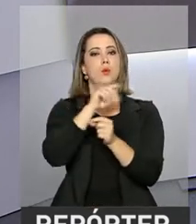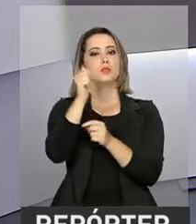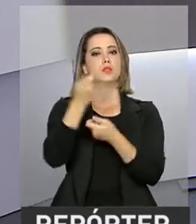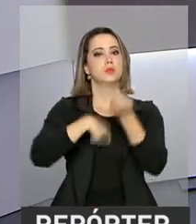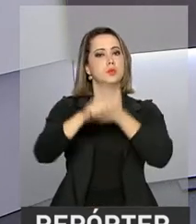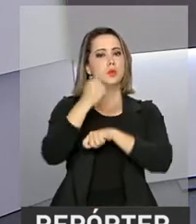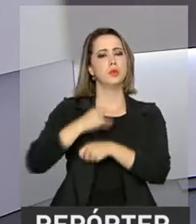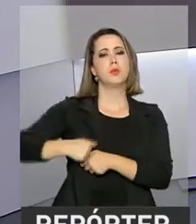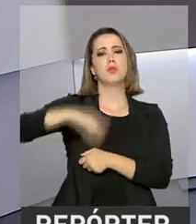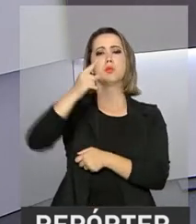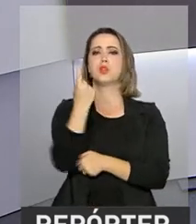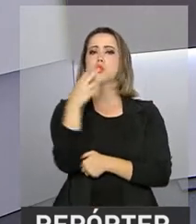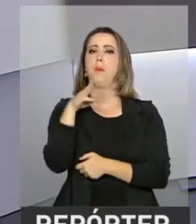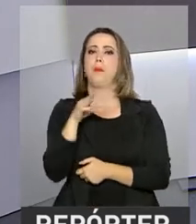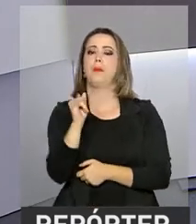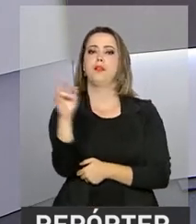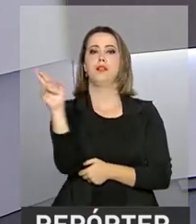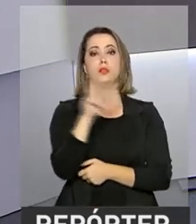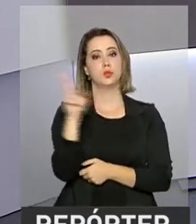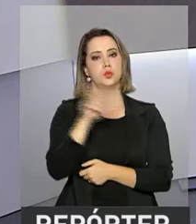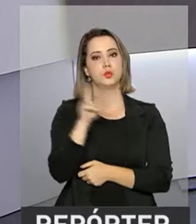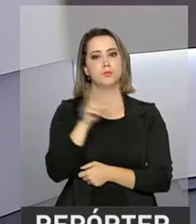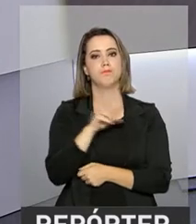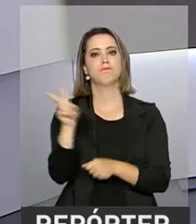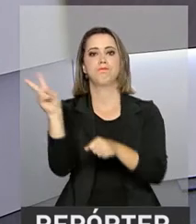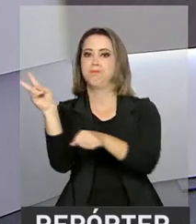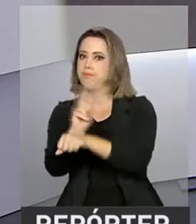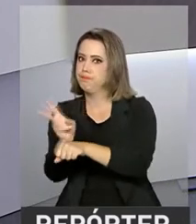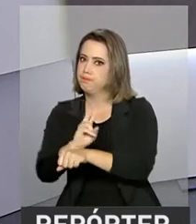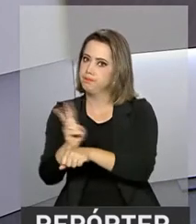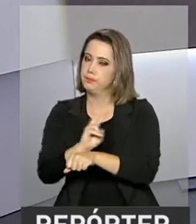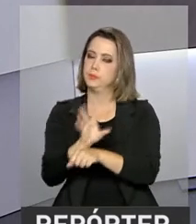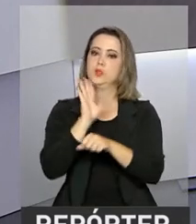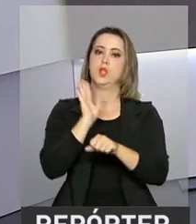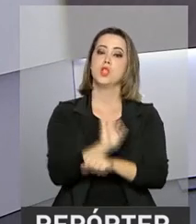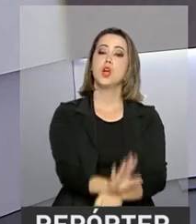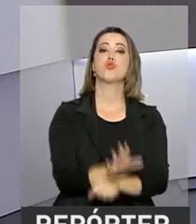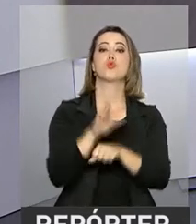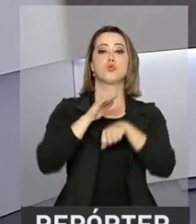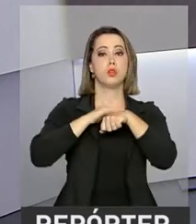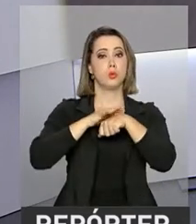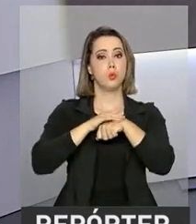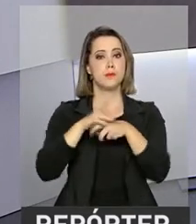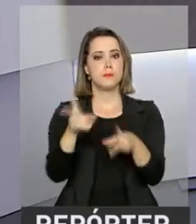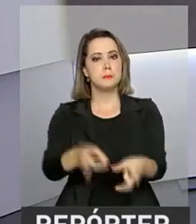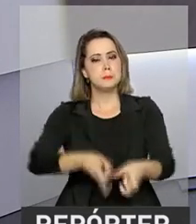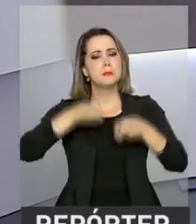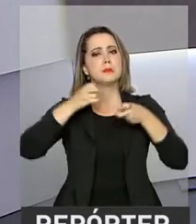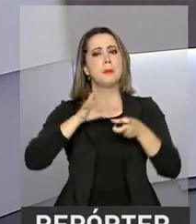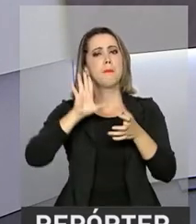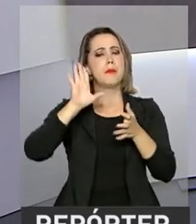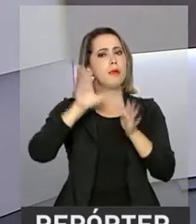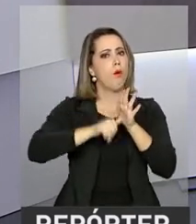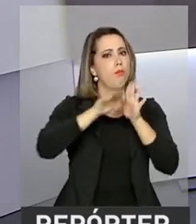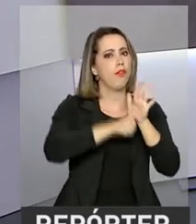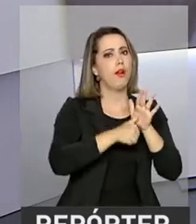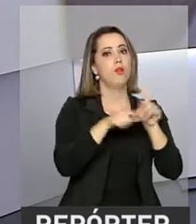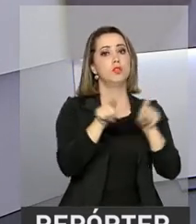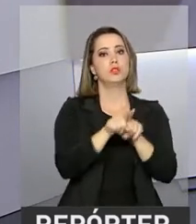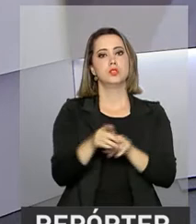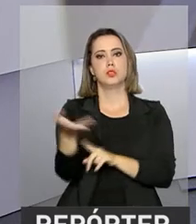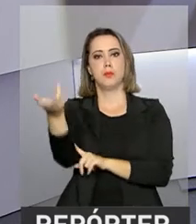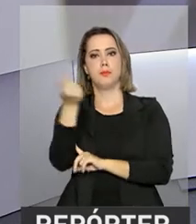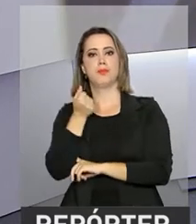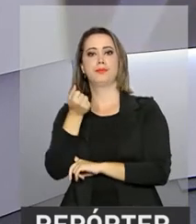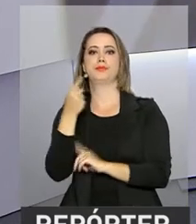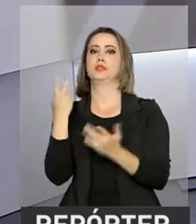mais de um bilhão e meio de reais com o pente fino realizado nos auxílios doença para identificar fraudes e também o recebimento indevido